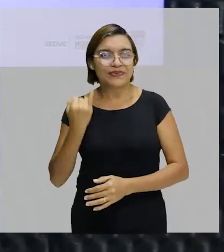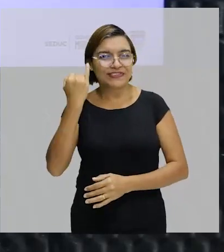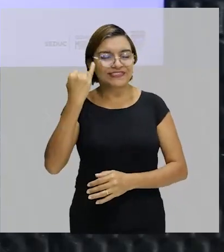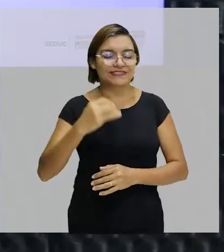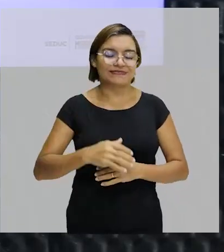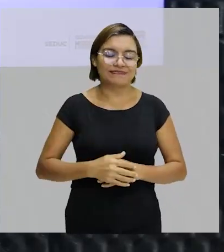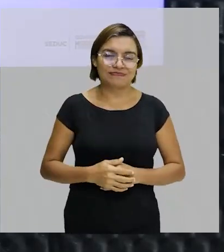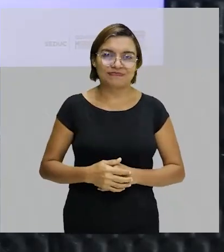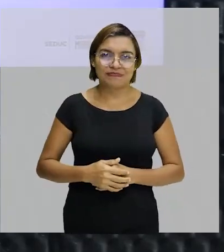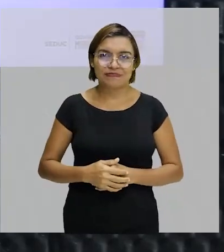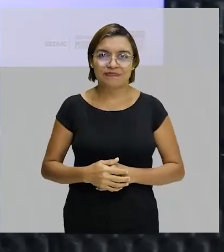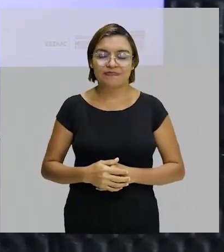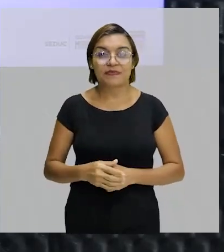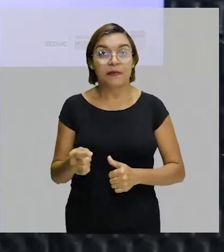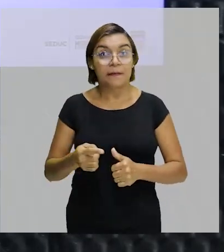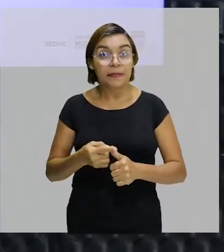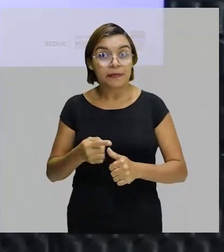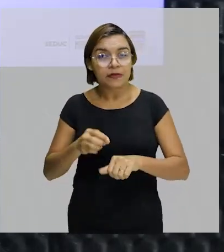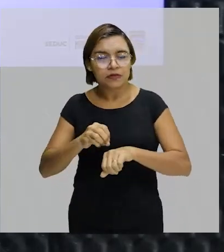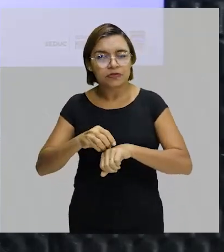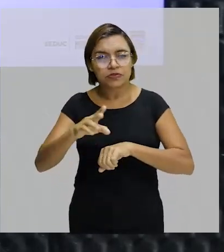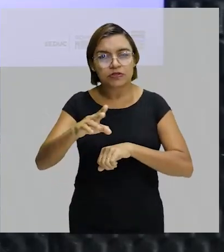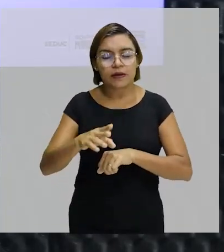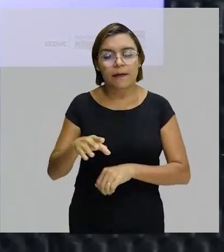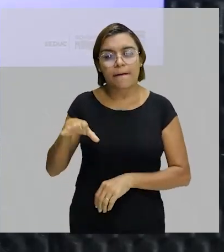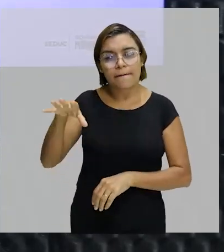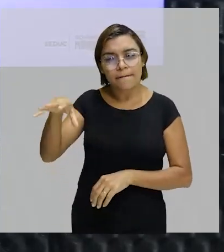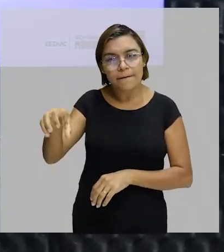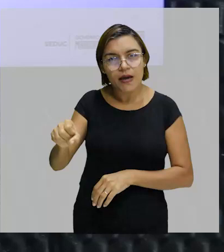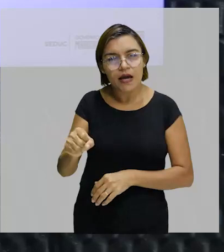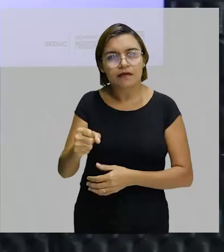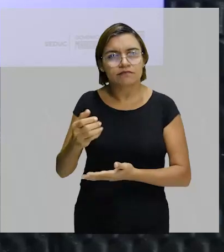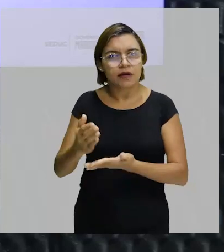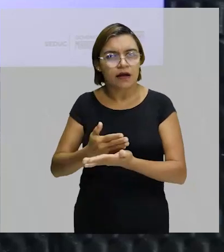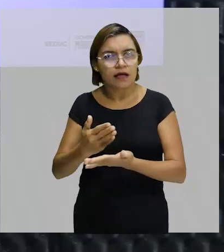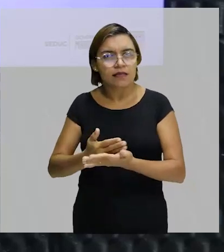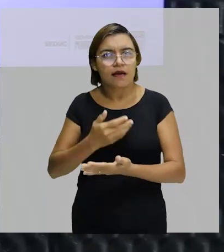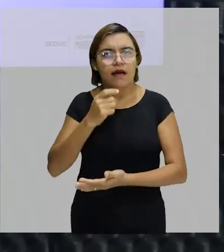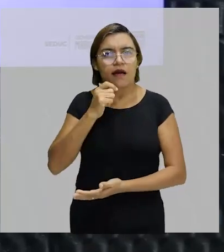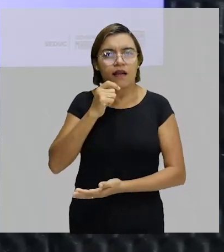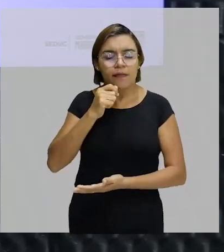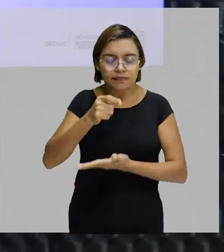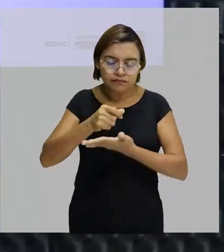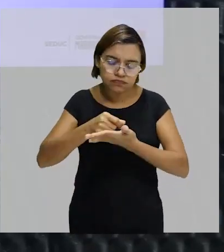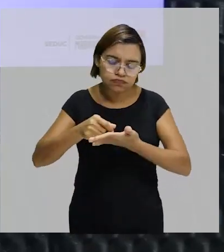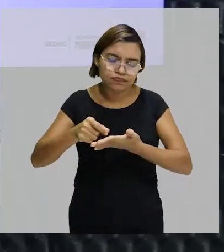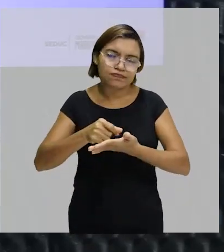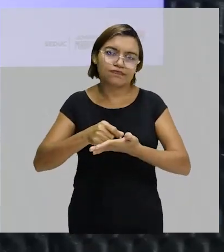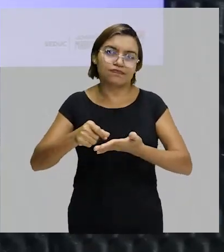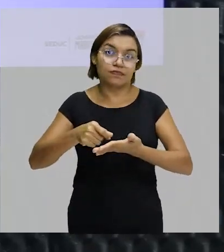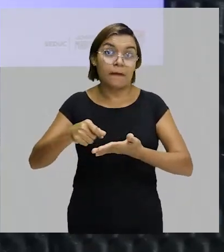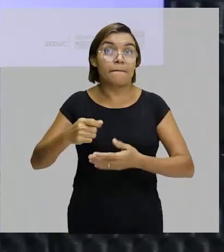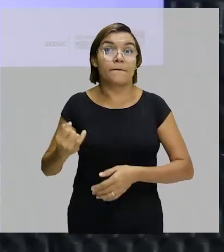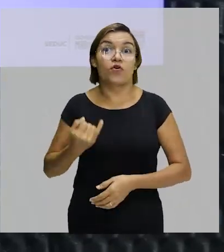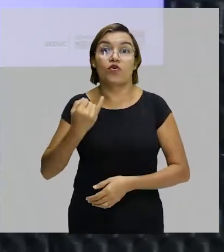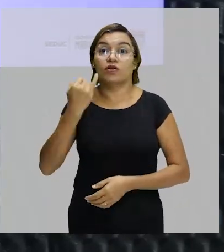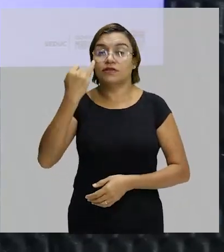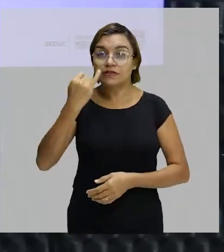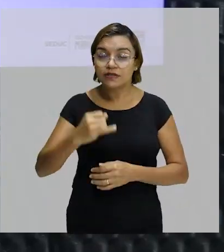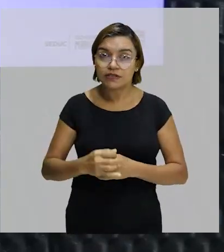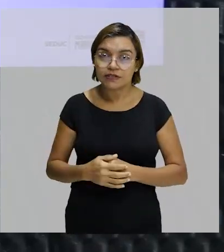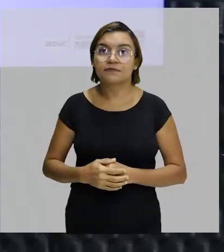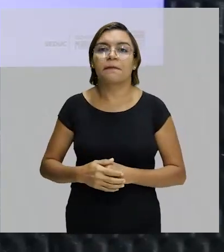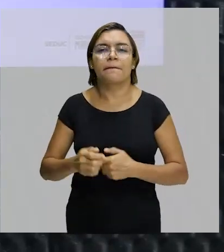como primeira dica, caderno, lápis, caneta, borracha para você fazer suas devidas anotações. E vai ser preciso